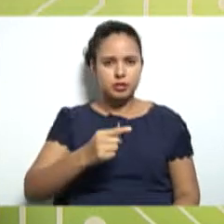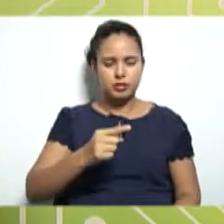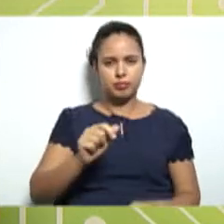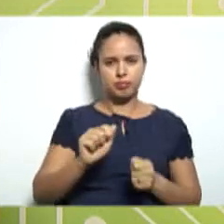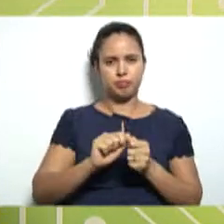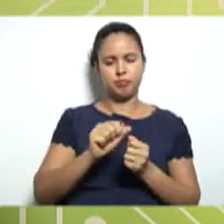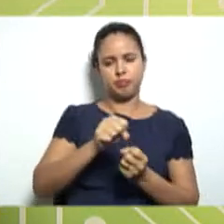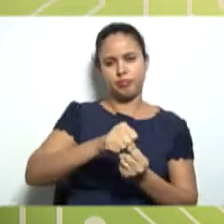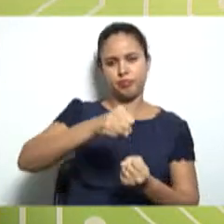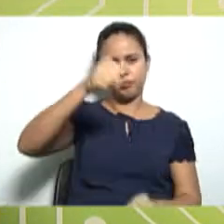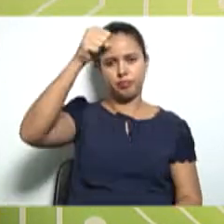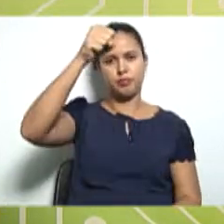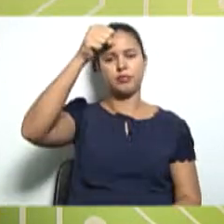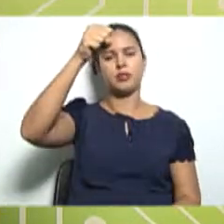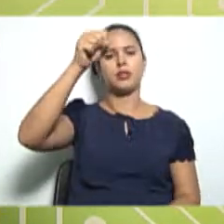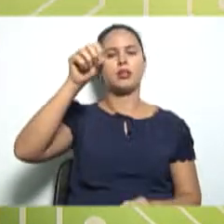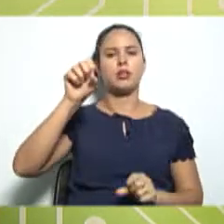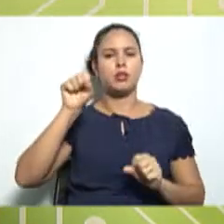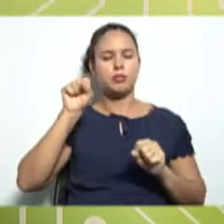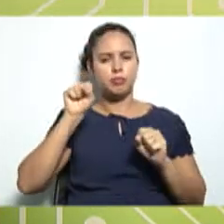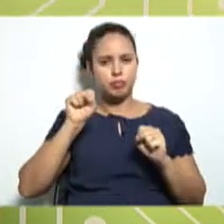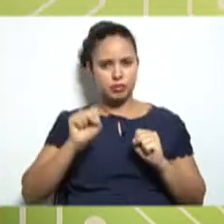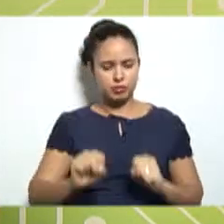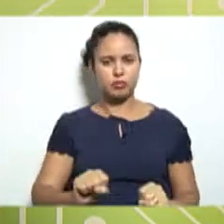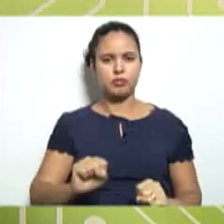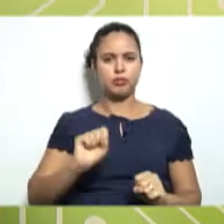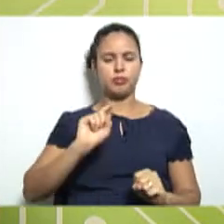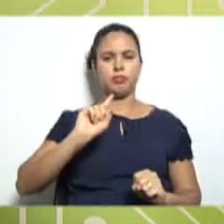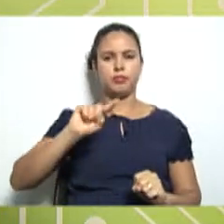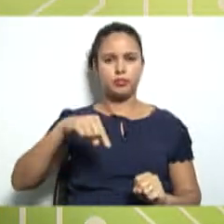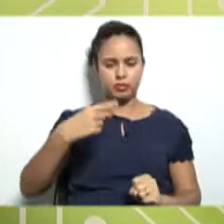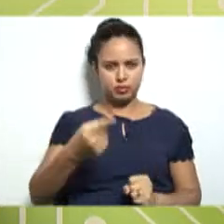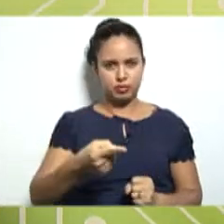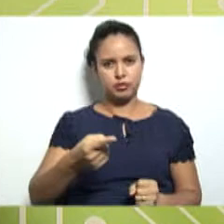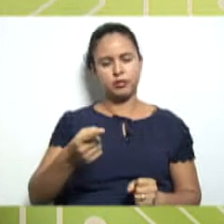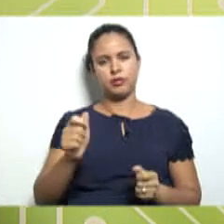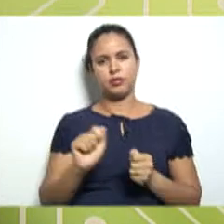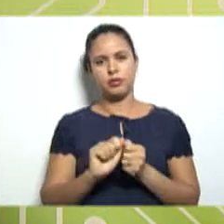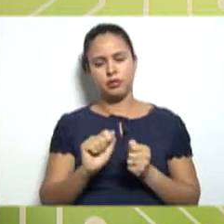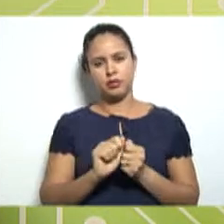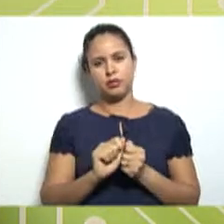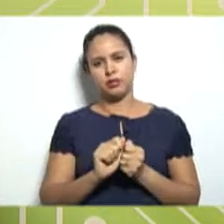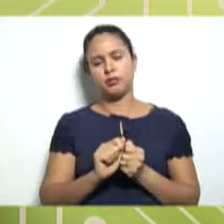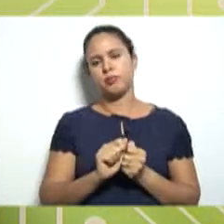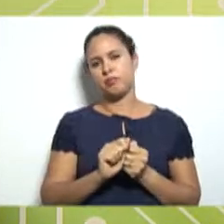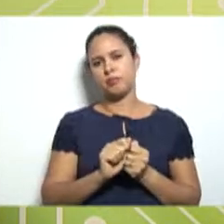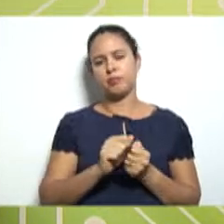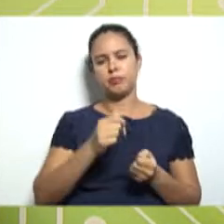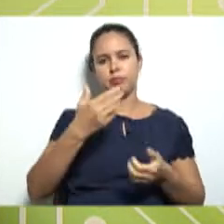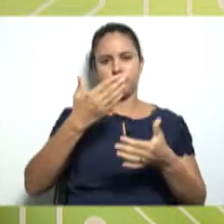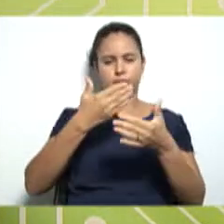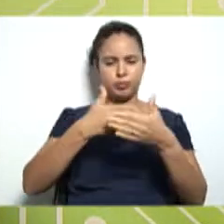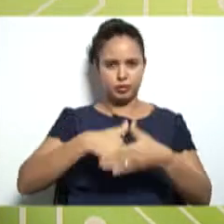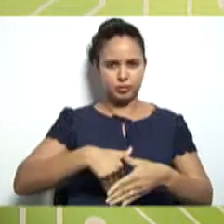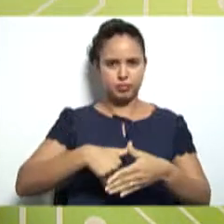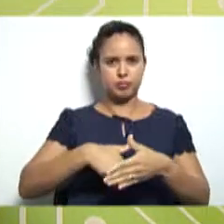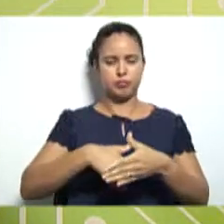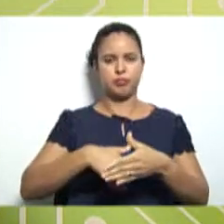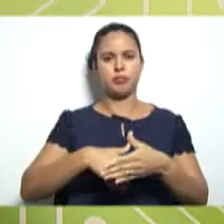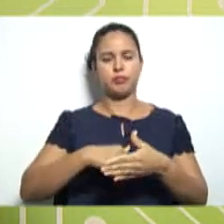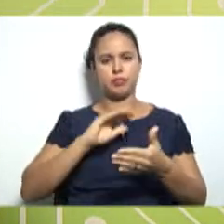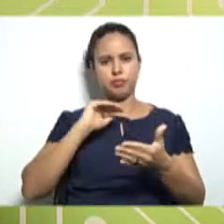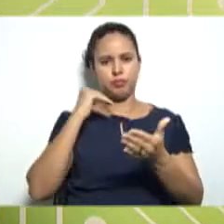do banner, qualquer coisa assim, o que ficou combinado é que a turma pode fazer a segunda chamada, que vai seguir dentro do calendário